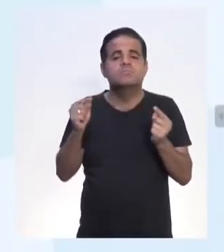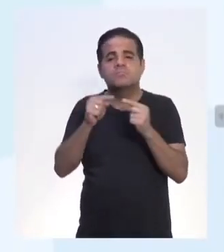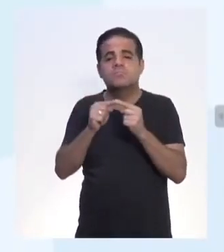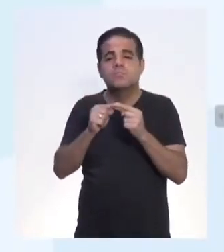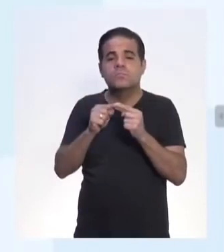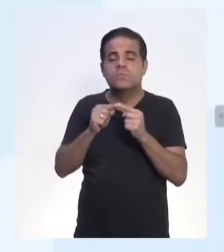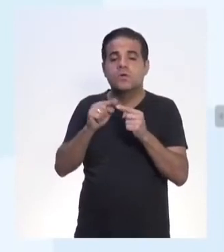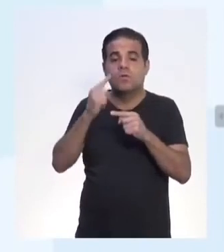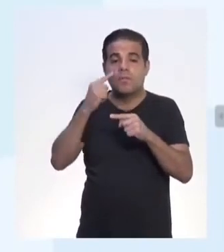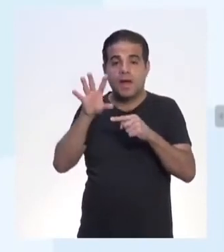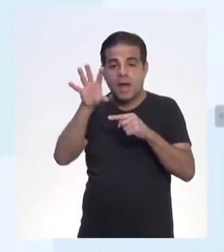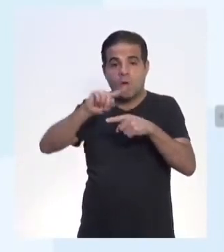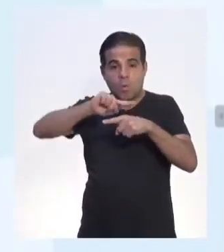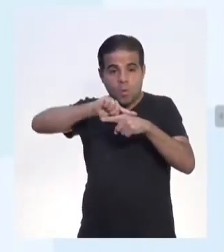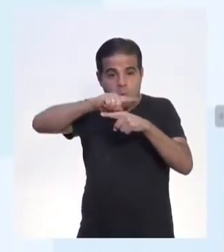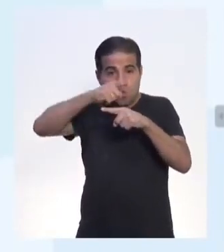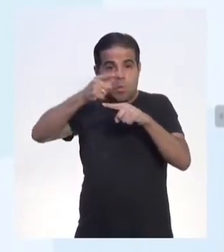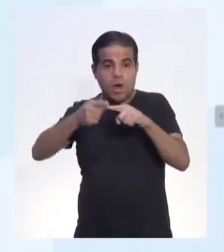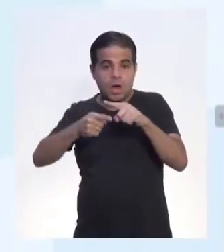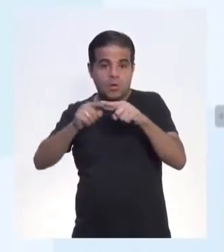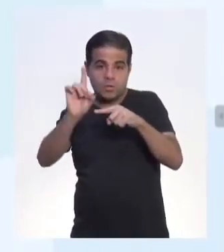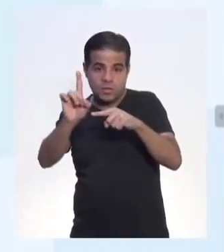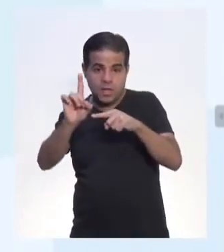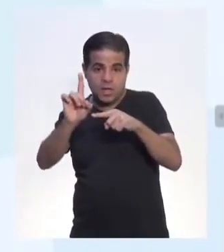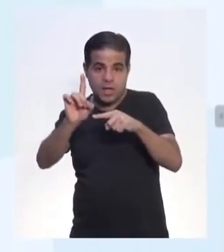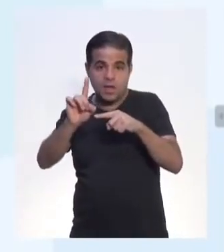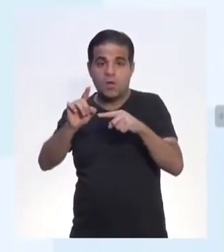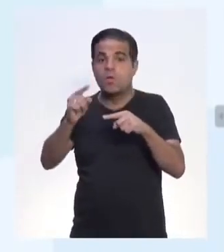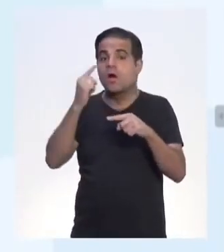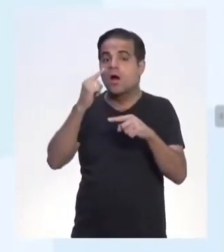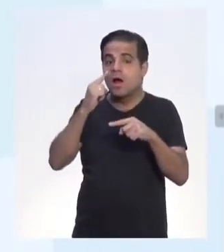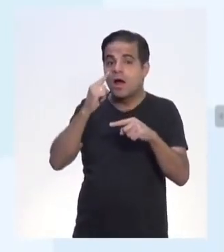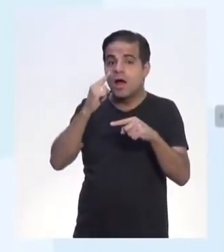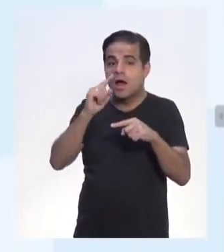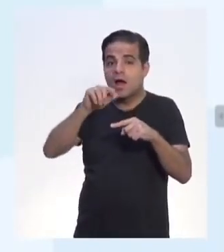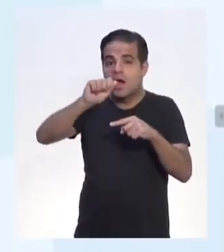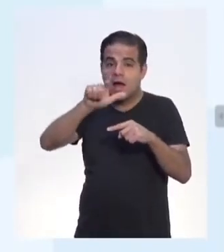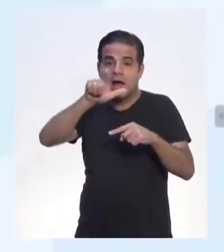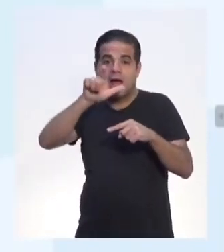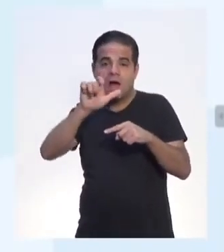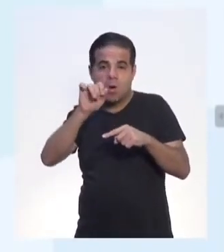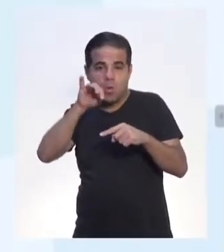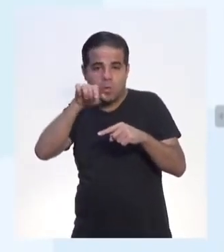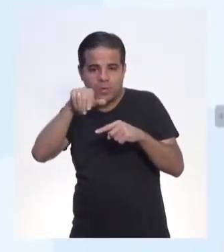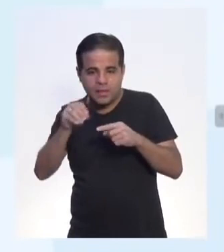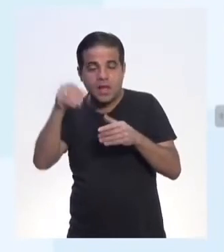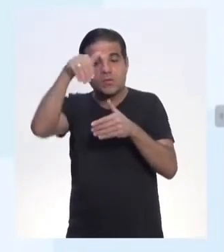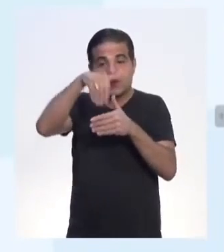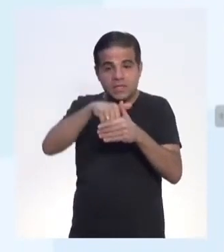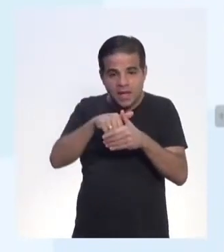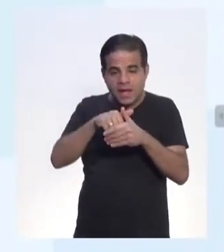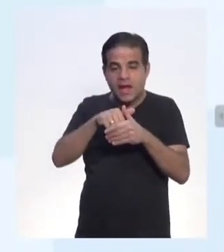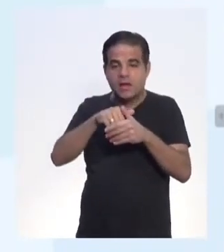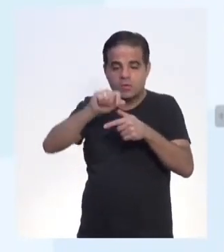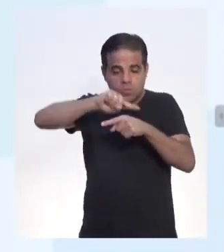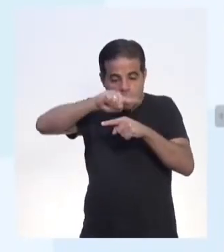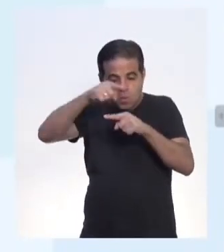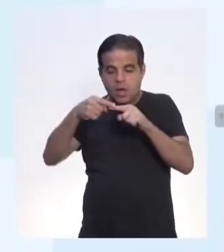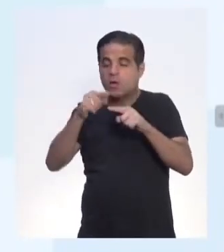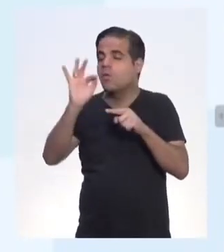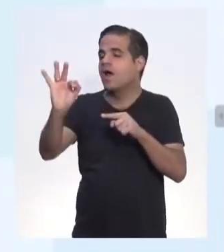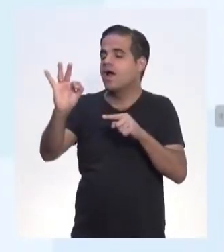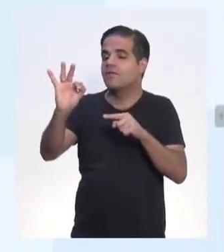O ângulo D é, no caso aqui, ó, o alterno interno do ângulo F, né?